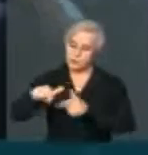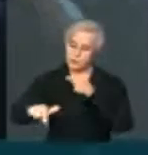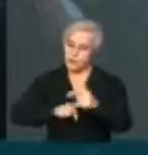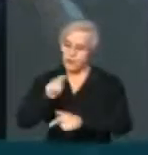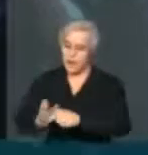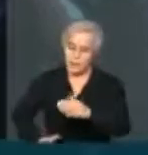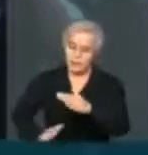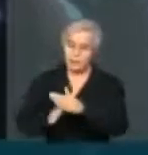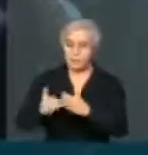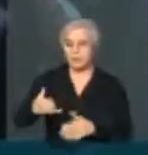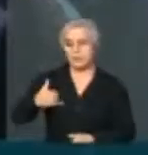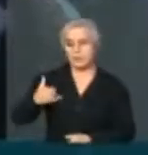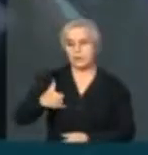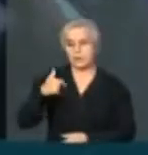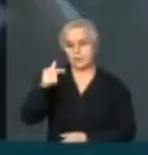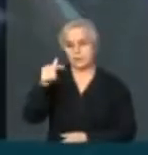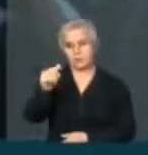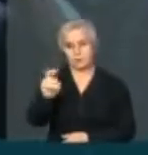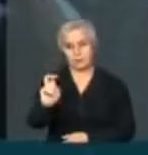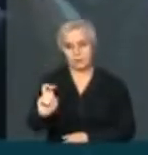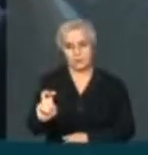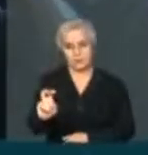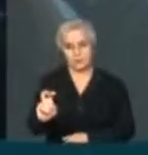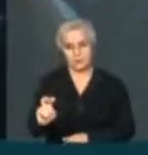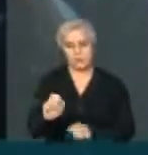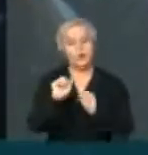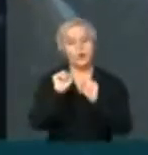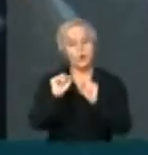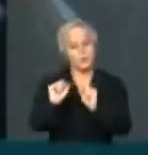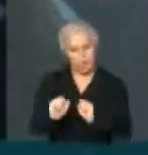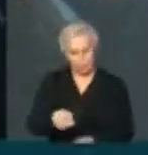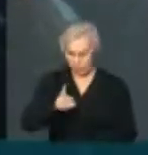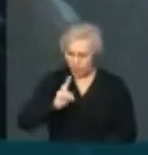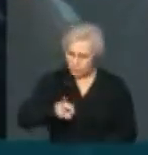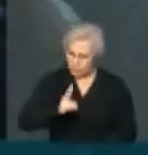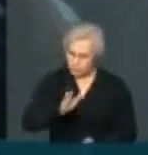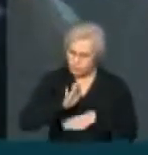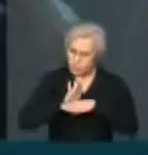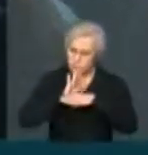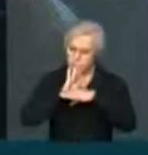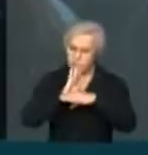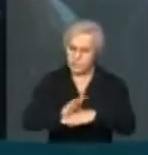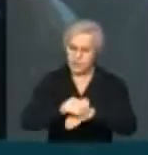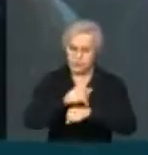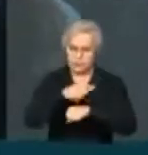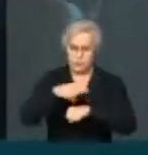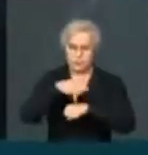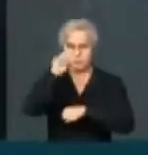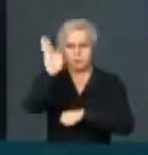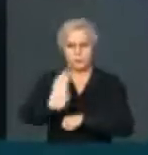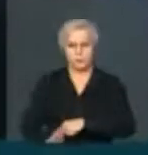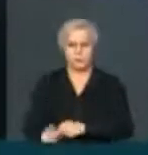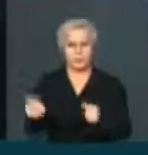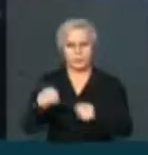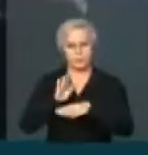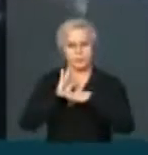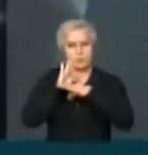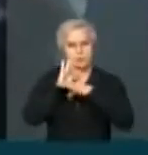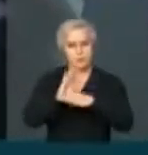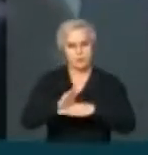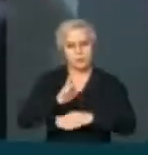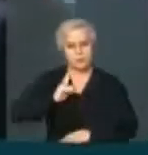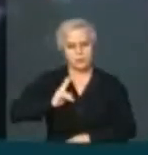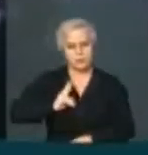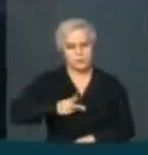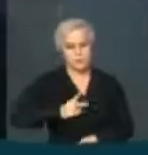de optar pela compulsória aos 75 anos e que possam continuar contribuindo com o nosso país, que possam continuar